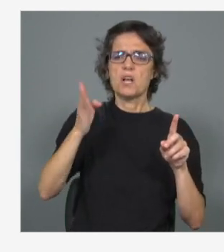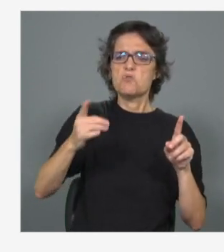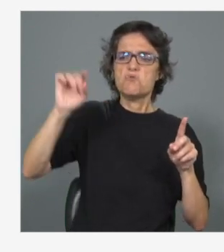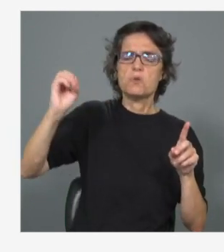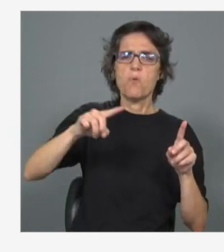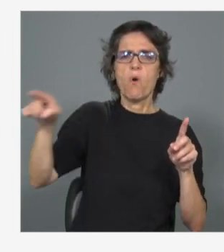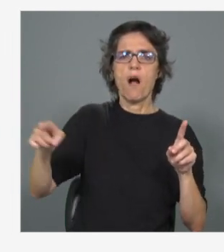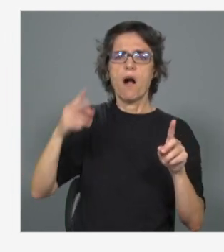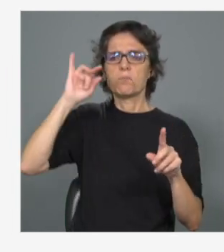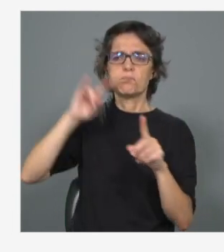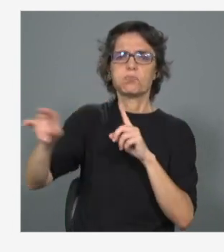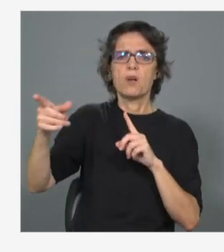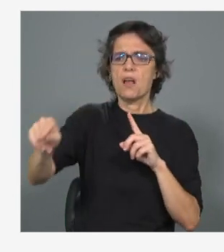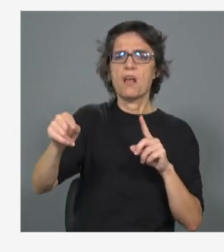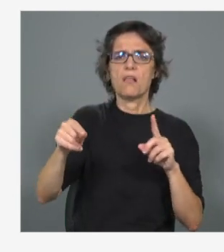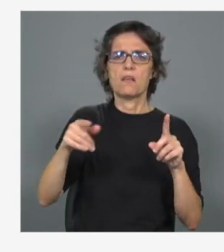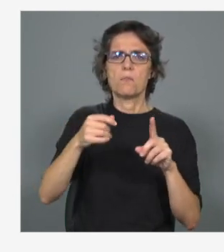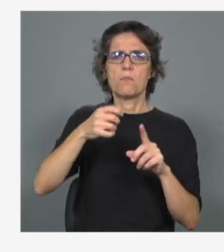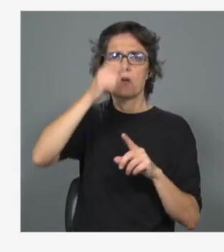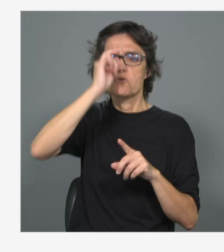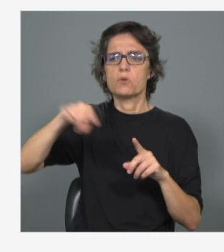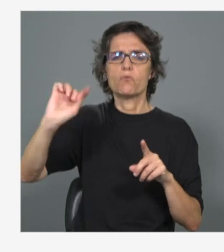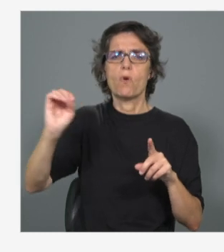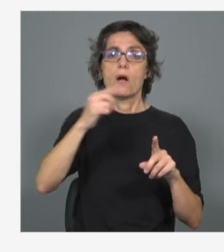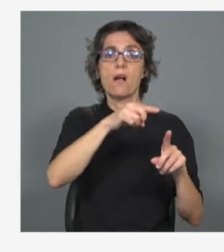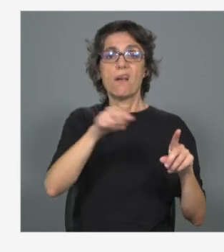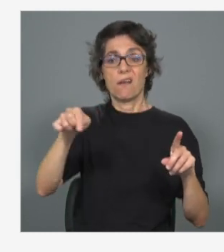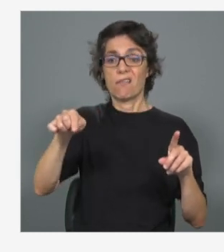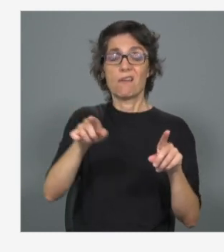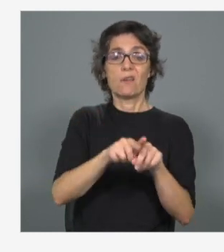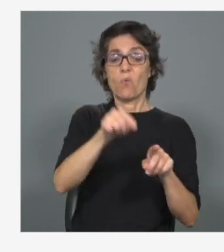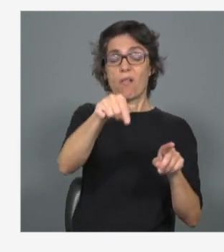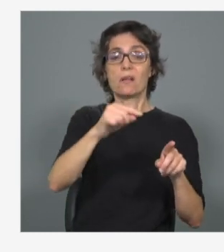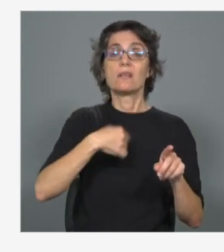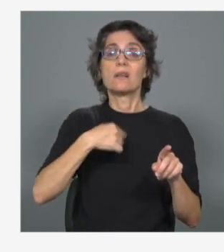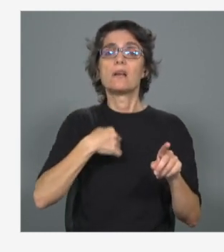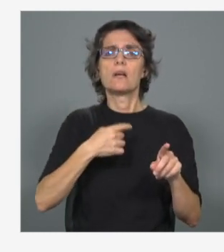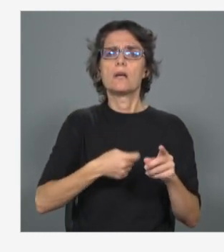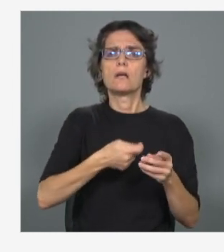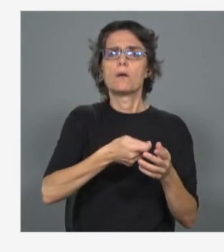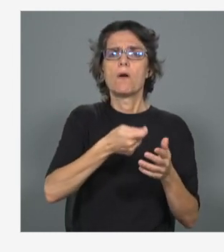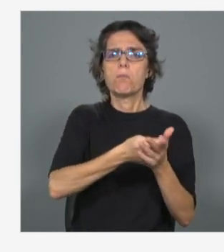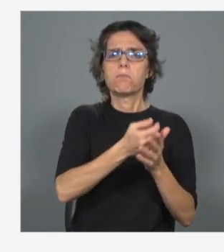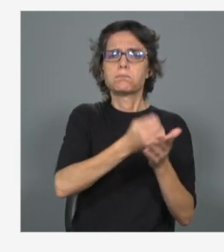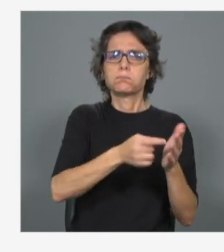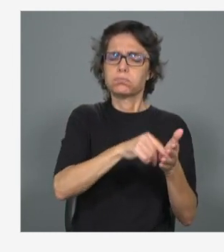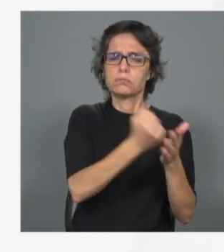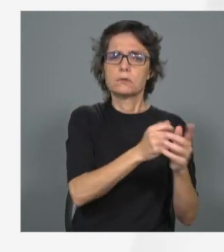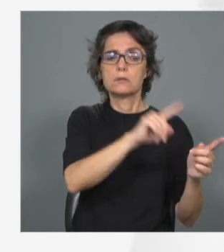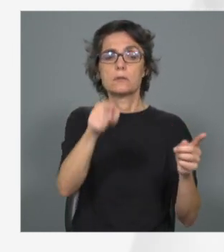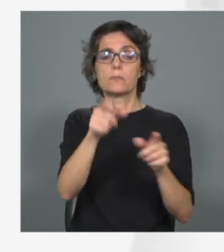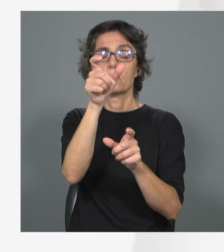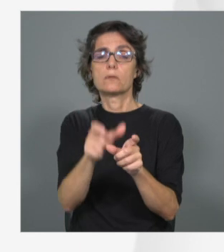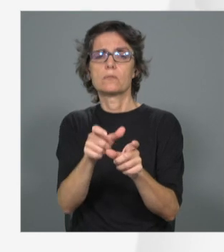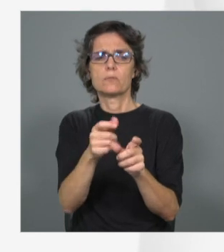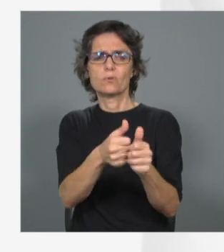como este publicano. Jejuo 2 vezes por semana e pago o dízimo de todos os meus rendimentos. O publicano ficou